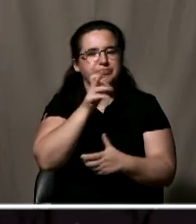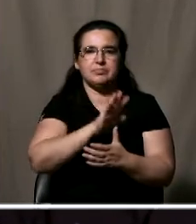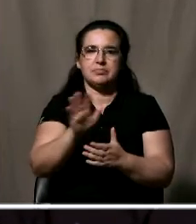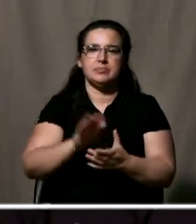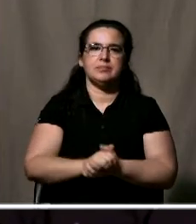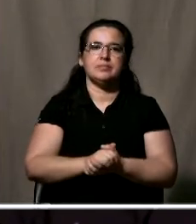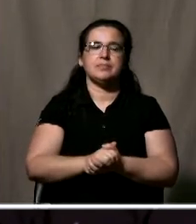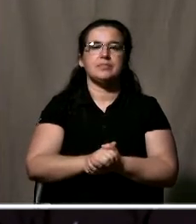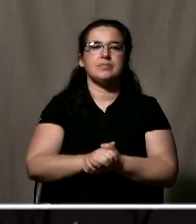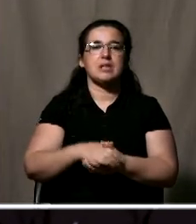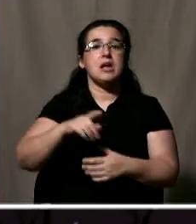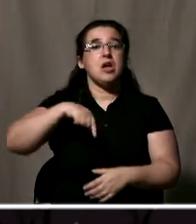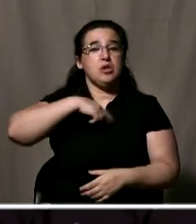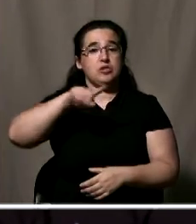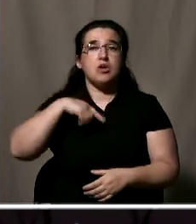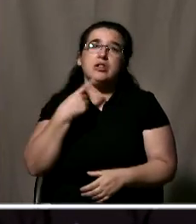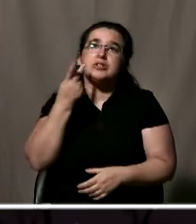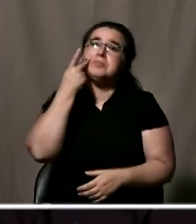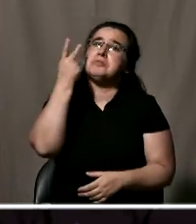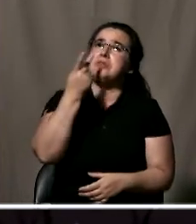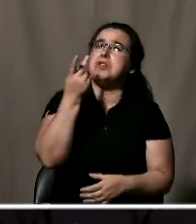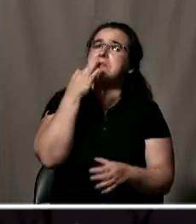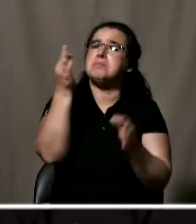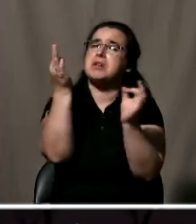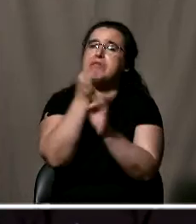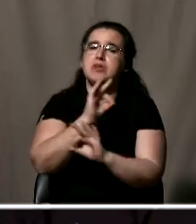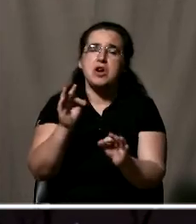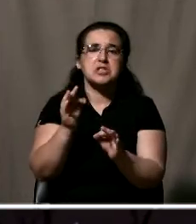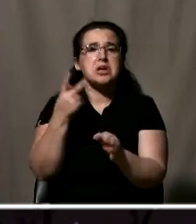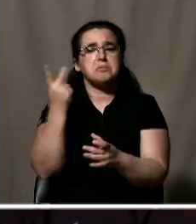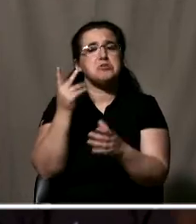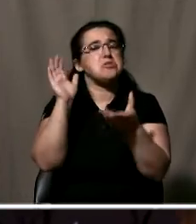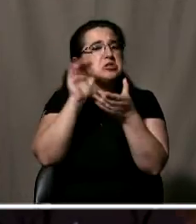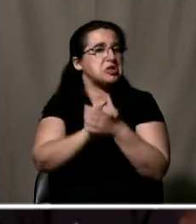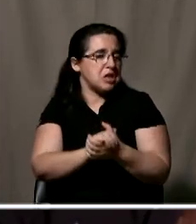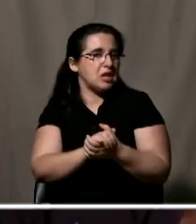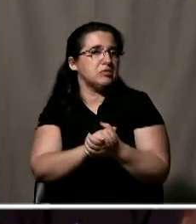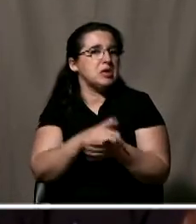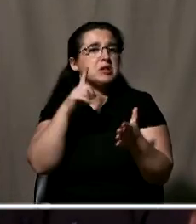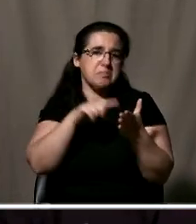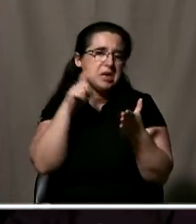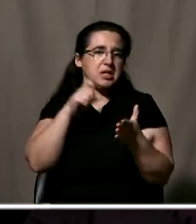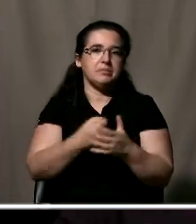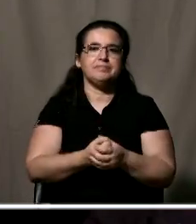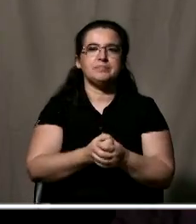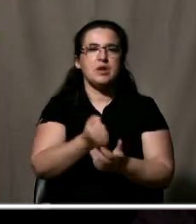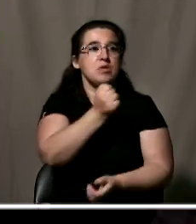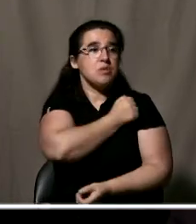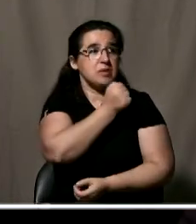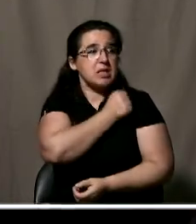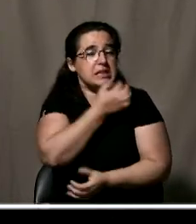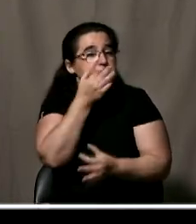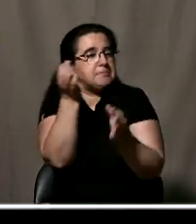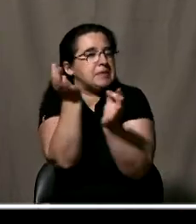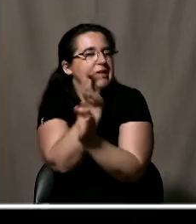middle-class American life. Nós vivíamos uma vida maravilhosa de um casal de classe média americano. We had a wonderful home. Tínhamos uma casa